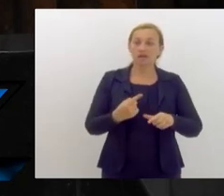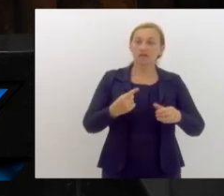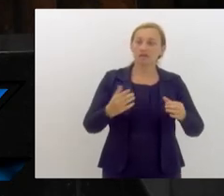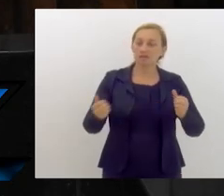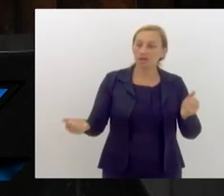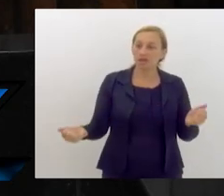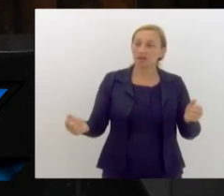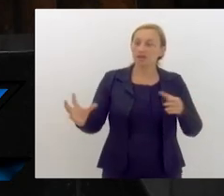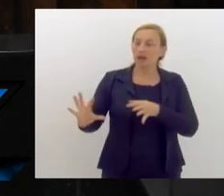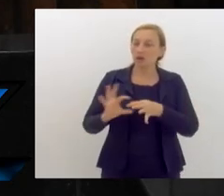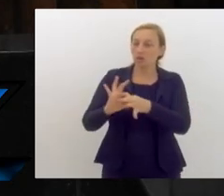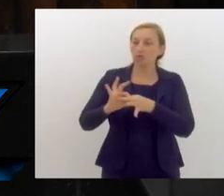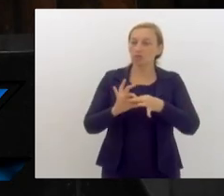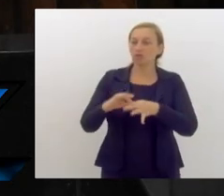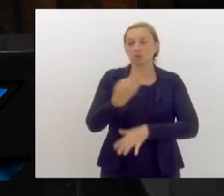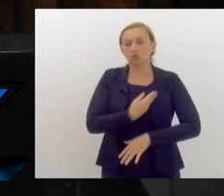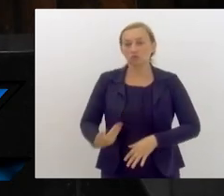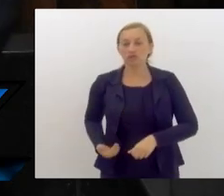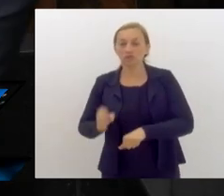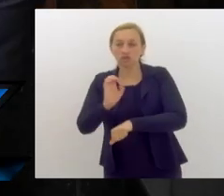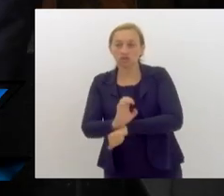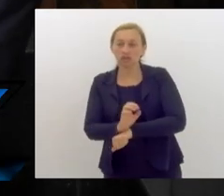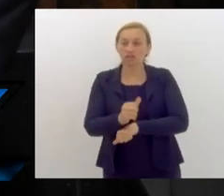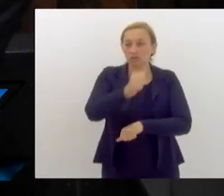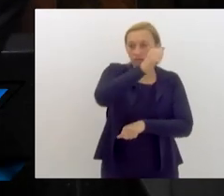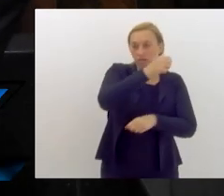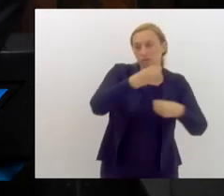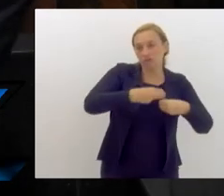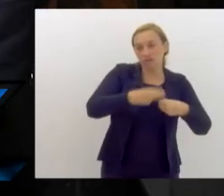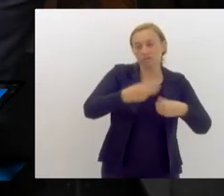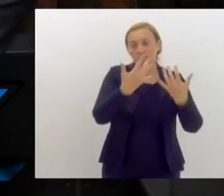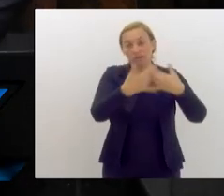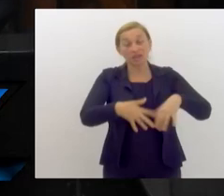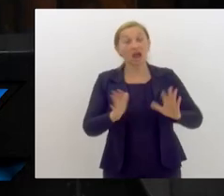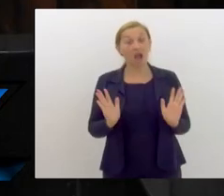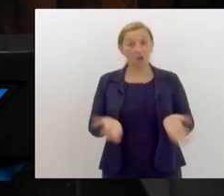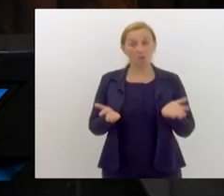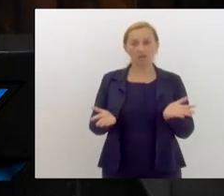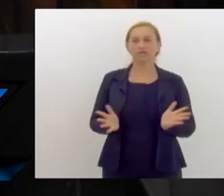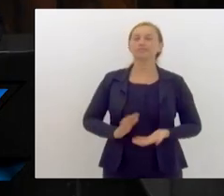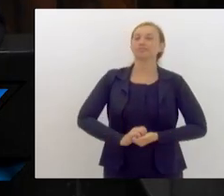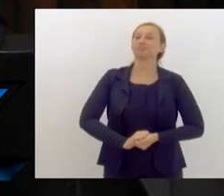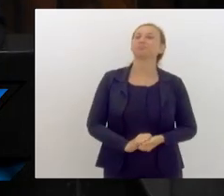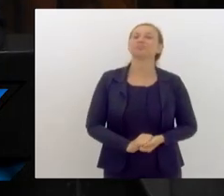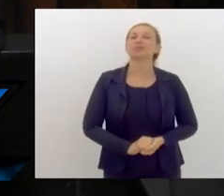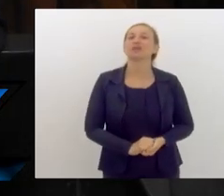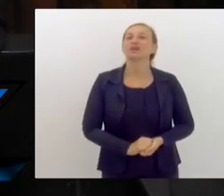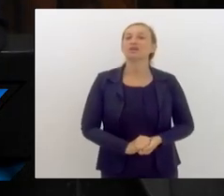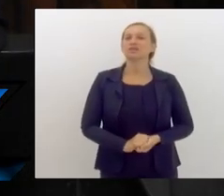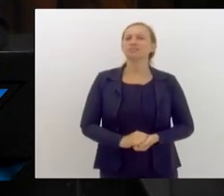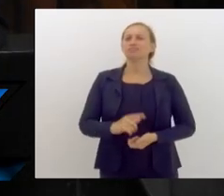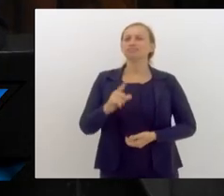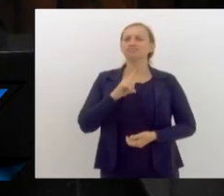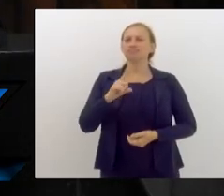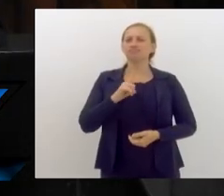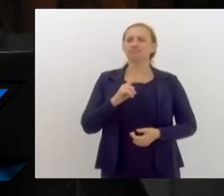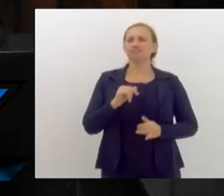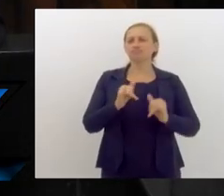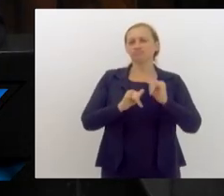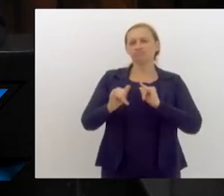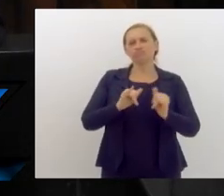e o governo do estado agora para já finalizando teve uma nota de